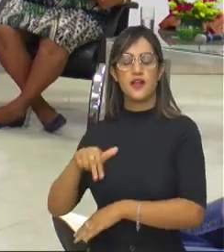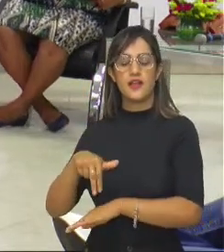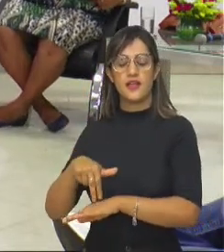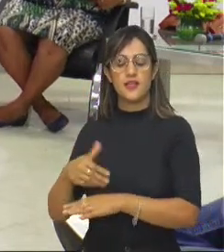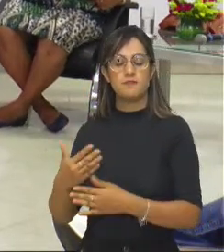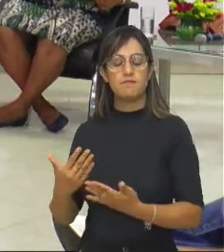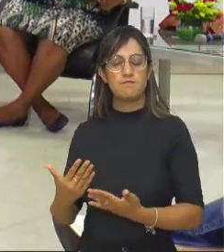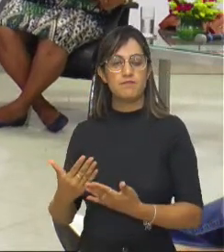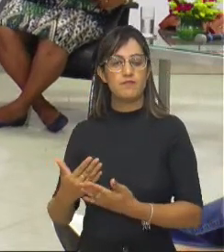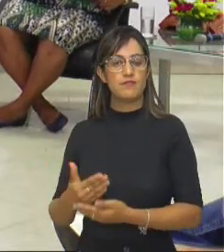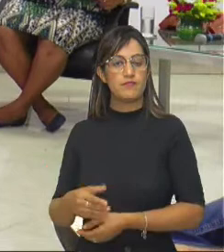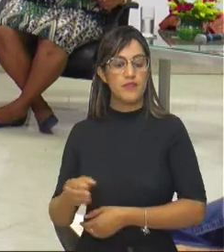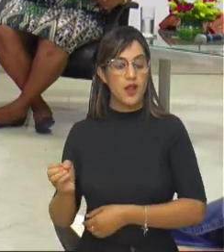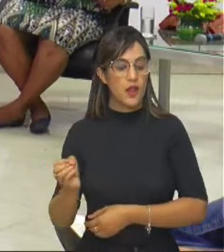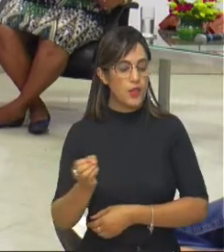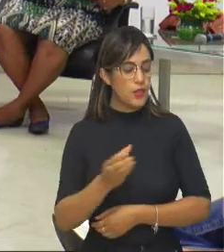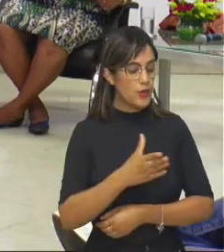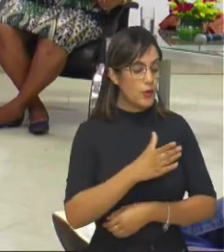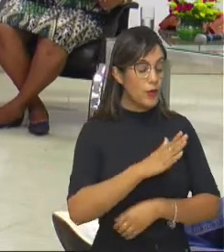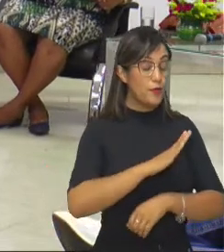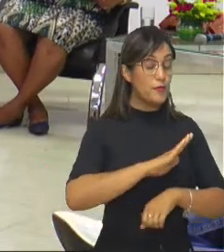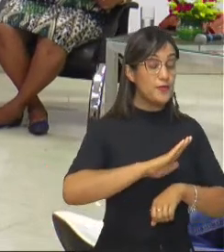No novo tempo,